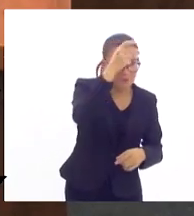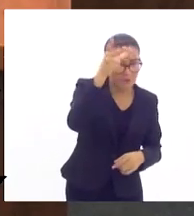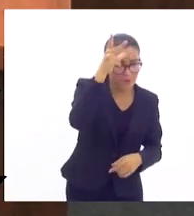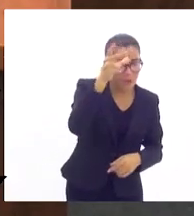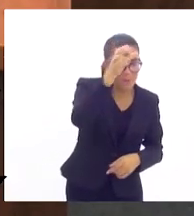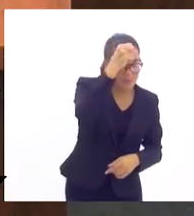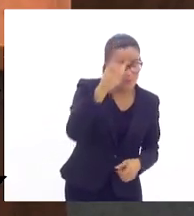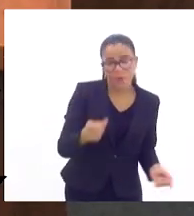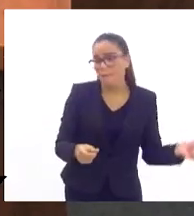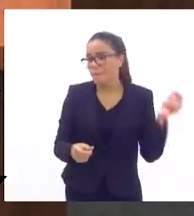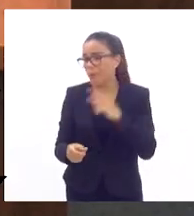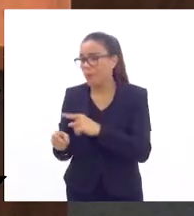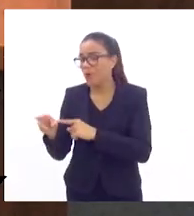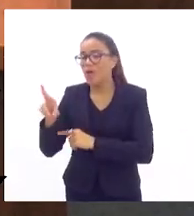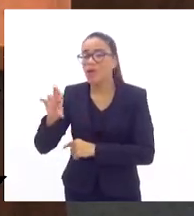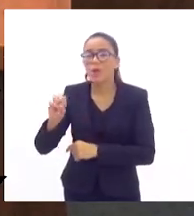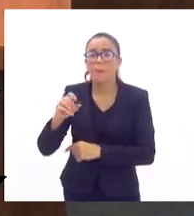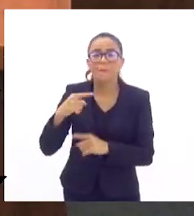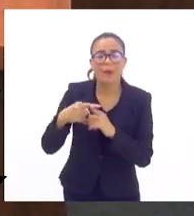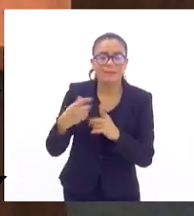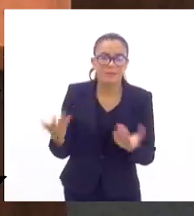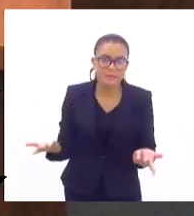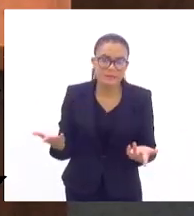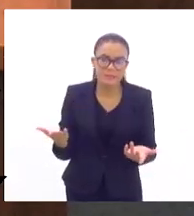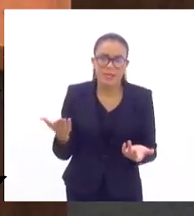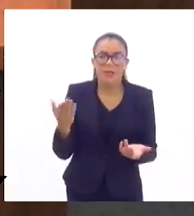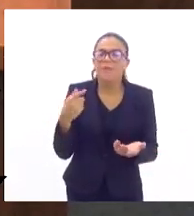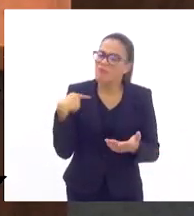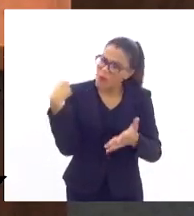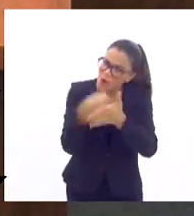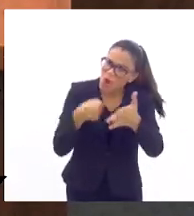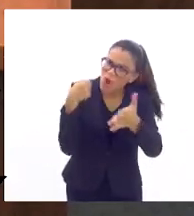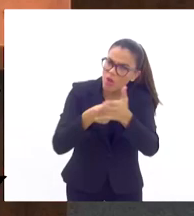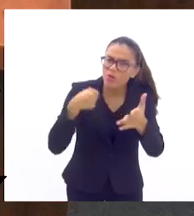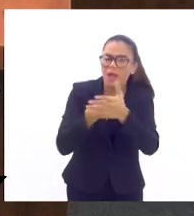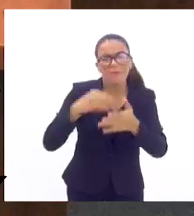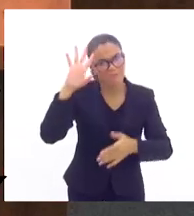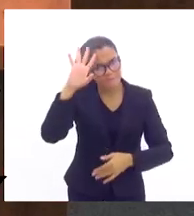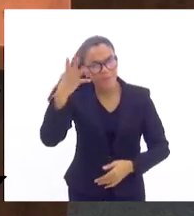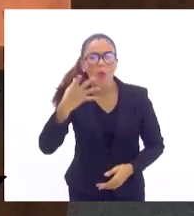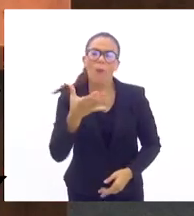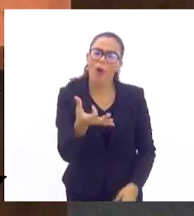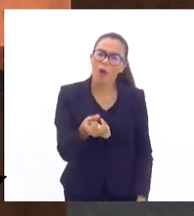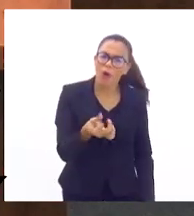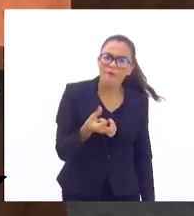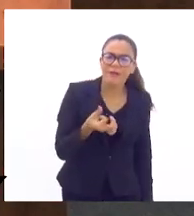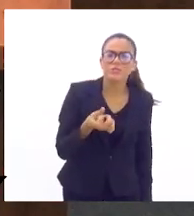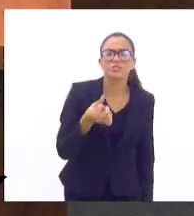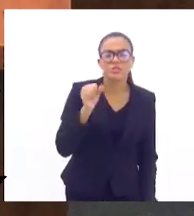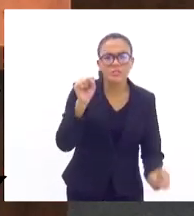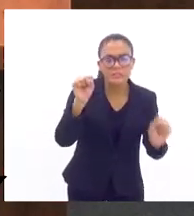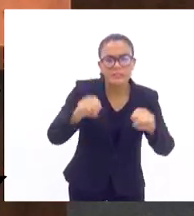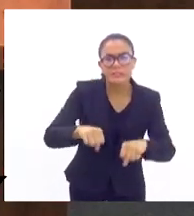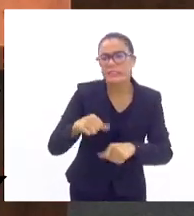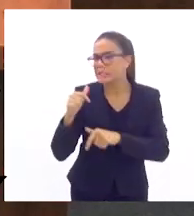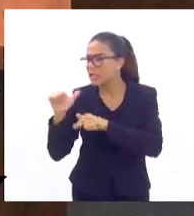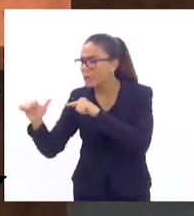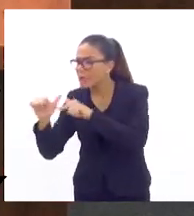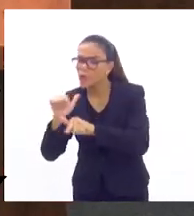o morador não pode morar na casa porque não tem esgoto. Vereador, então, vamos lutar para resolver essa questão. Realmente é uma covardia. Temos trabalhador,